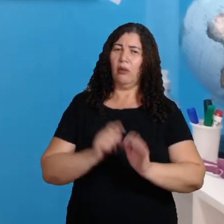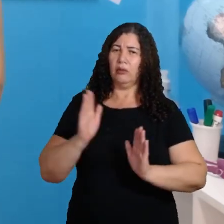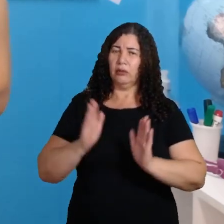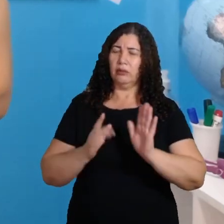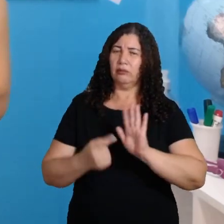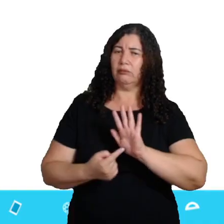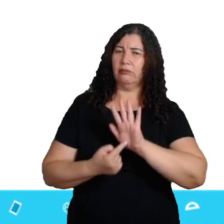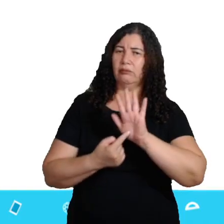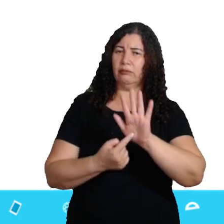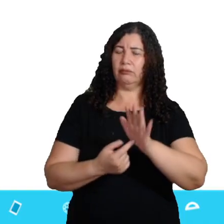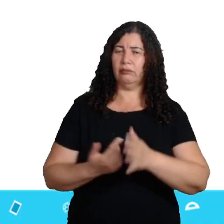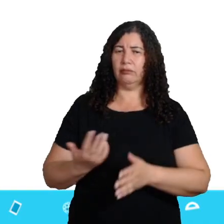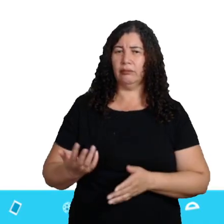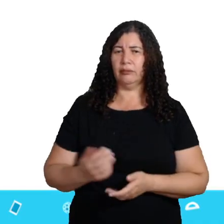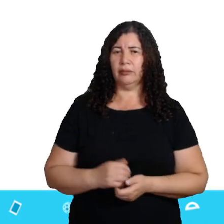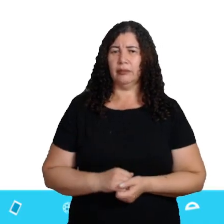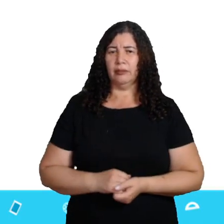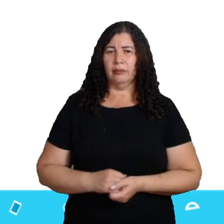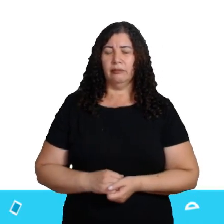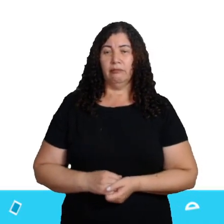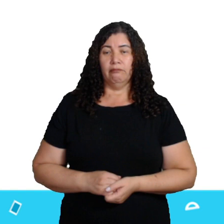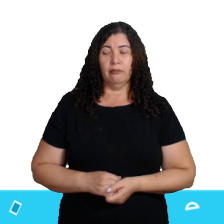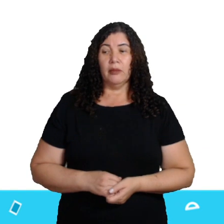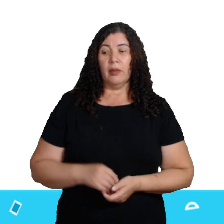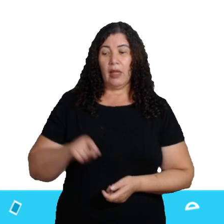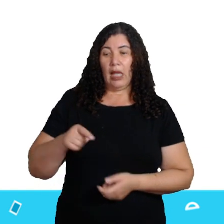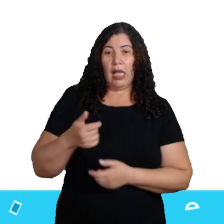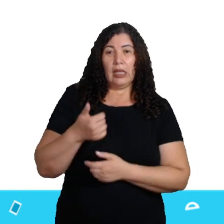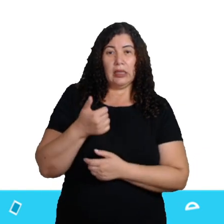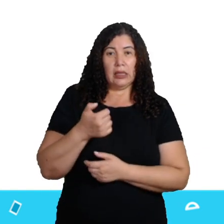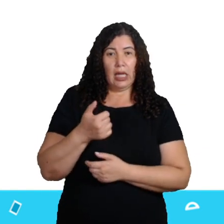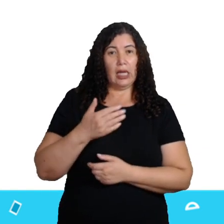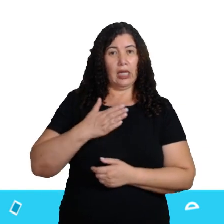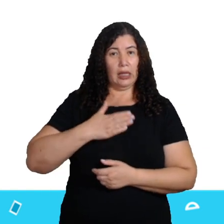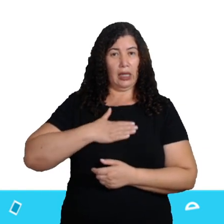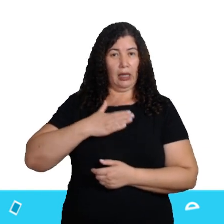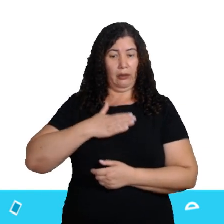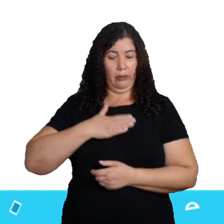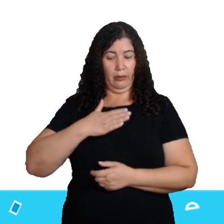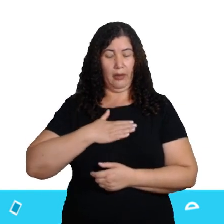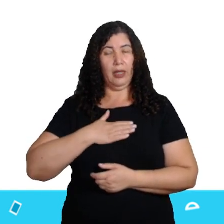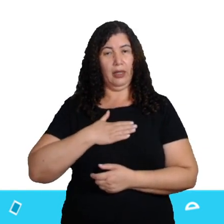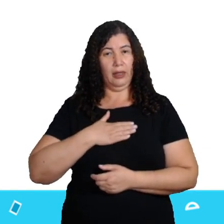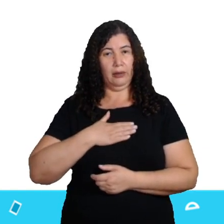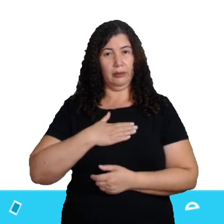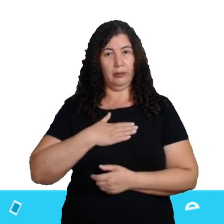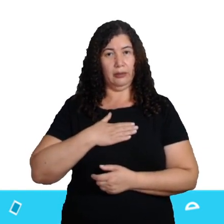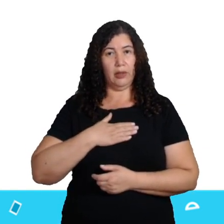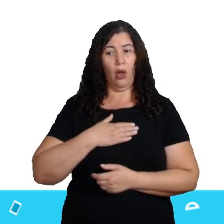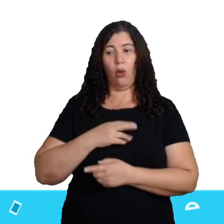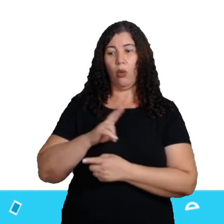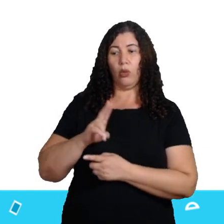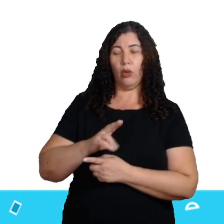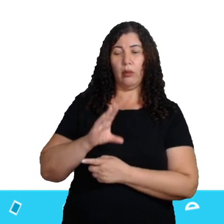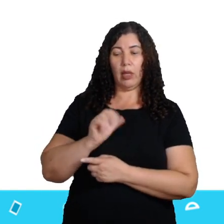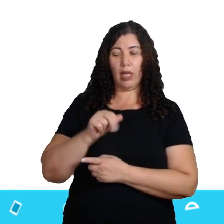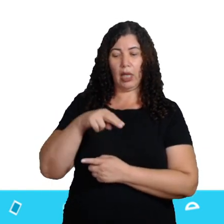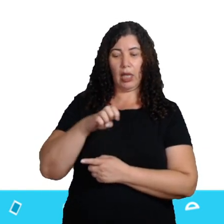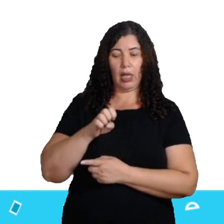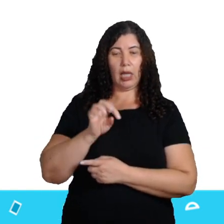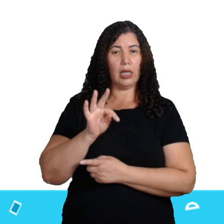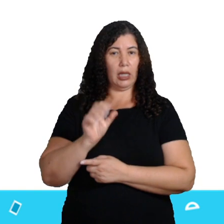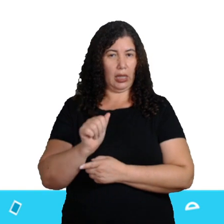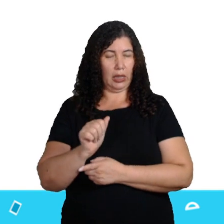aos exemplos. Esta caneta é minha. Notem o nome caneta e